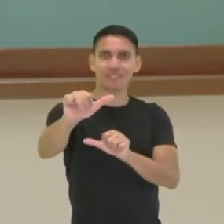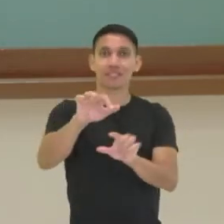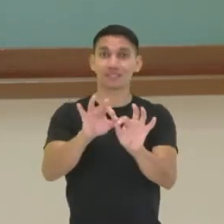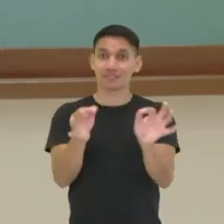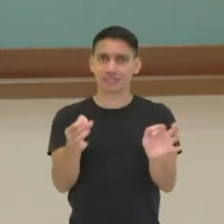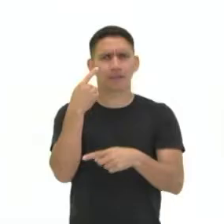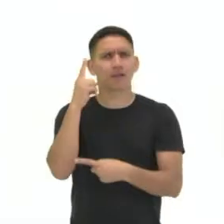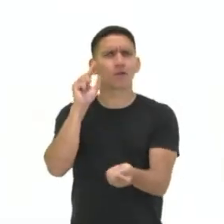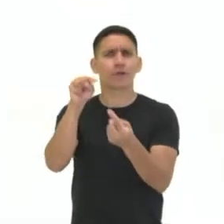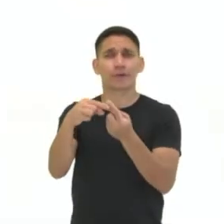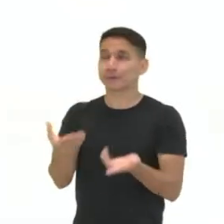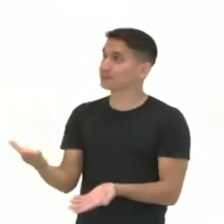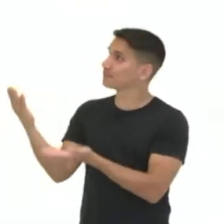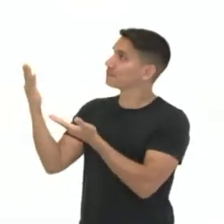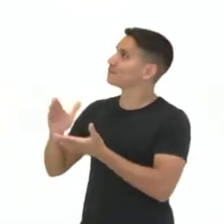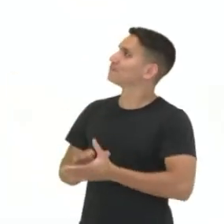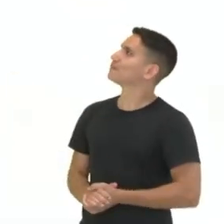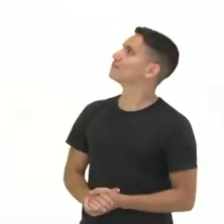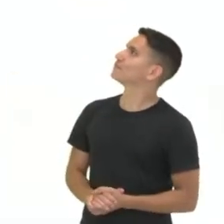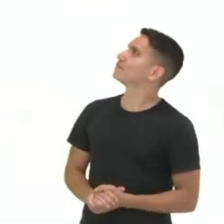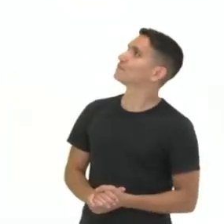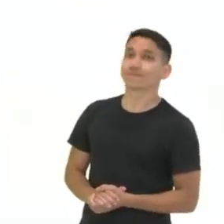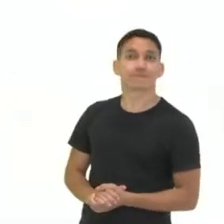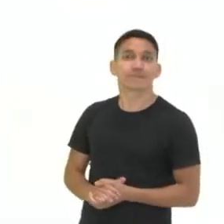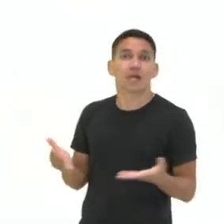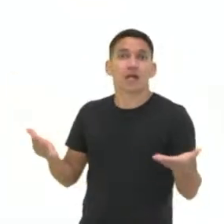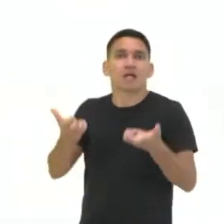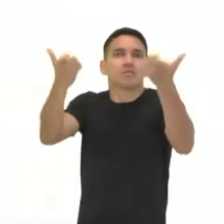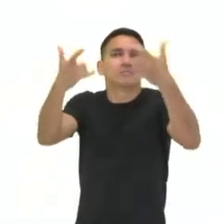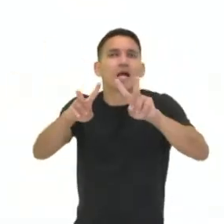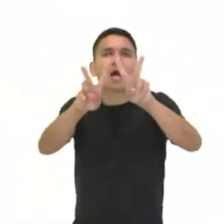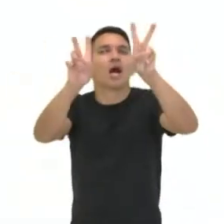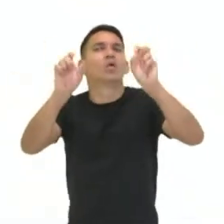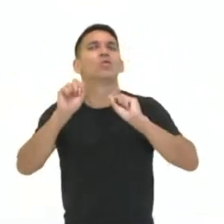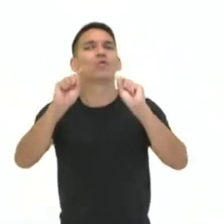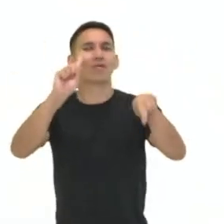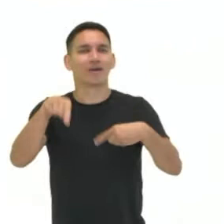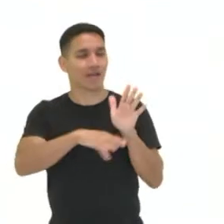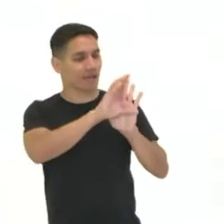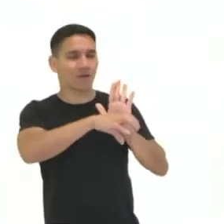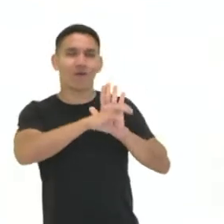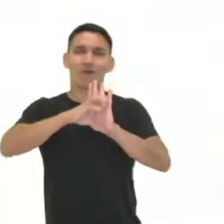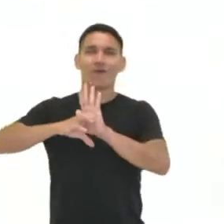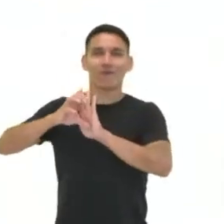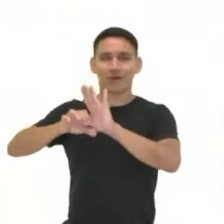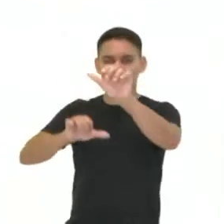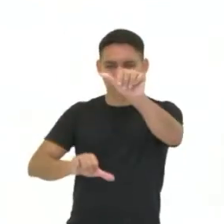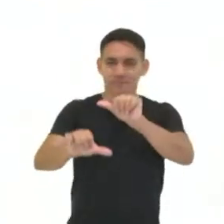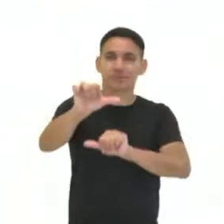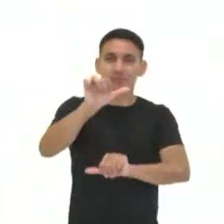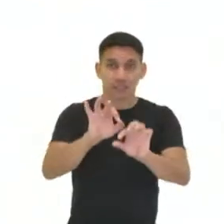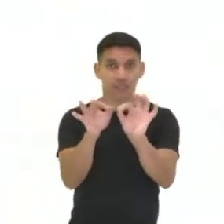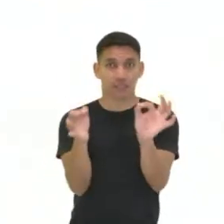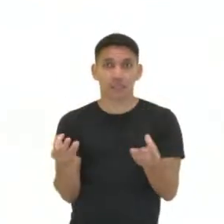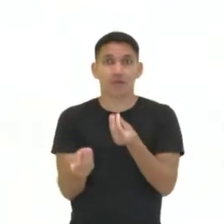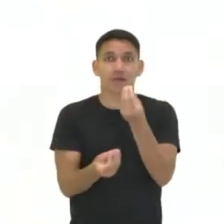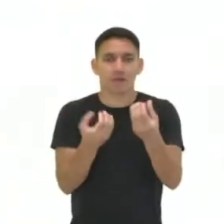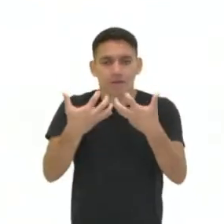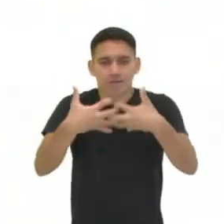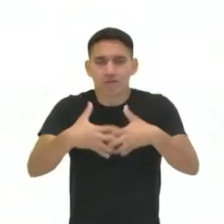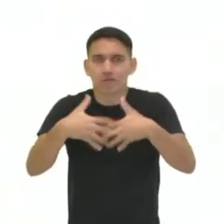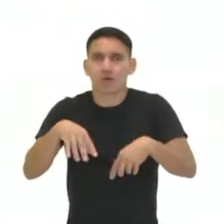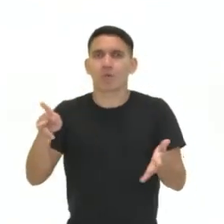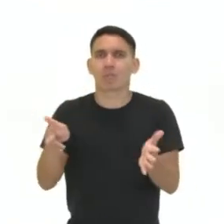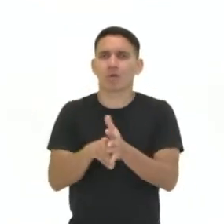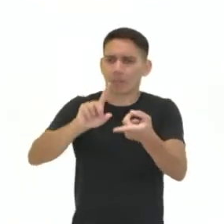aula de hoje? Então, acompanhe aqui comigo. Nós vamos aplicar o conceito de permutação simples na